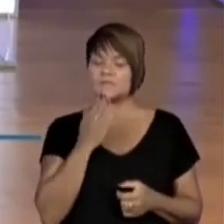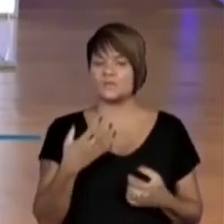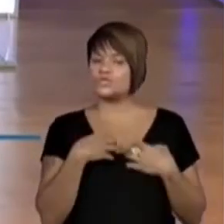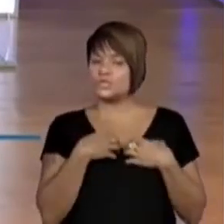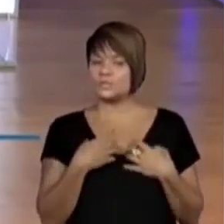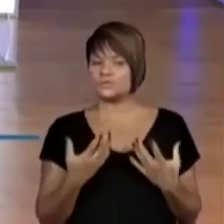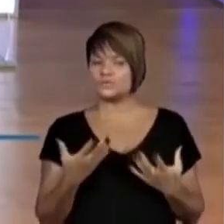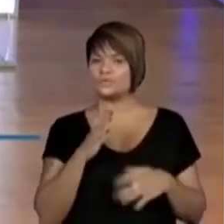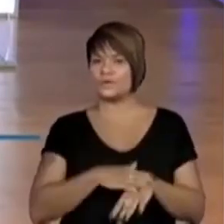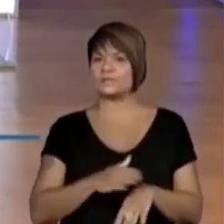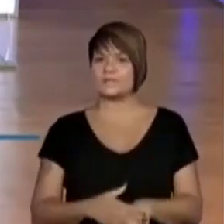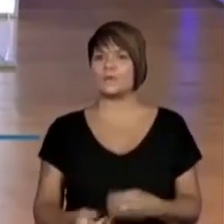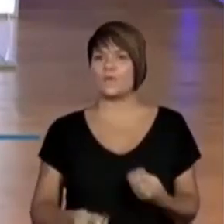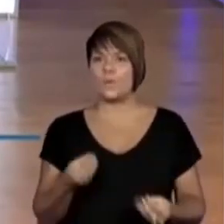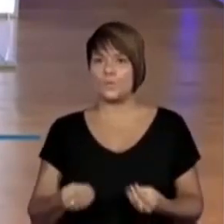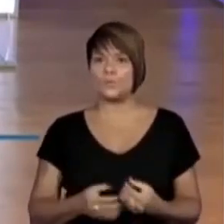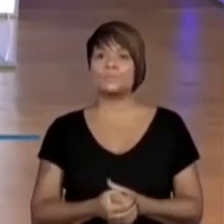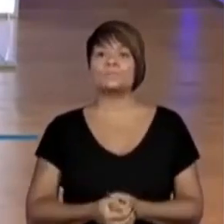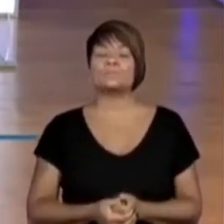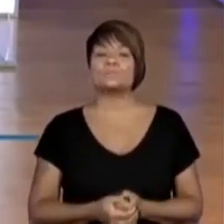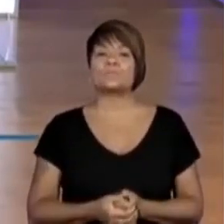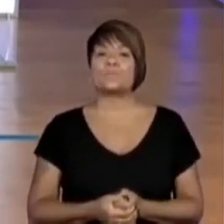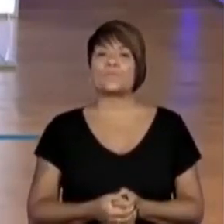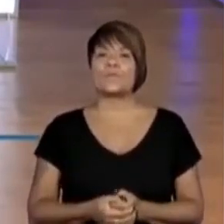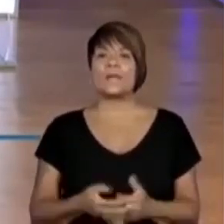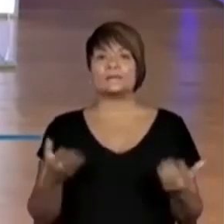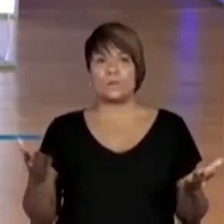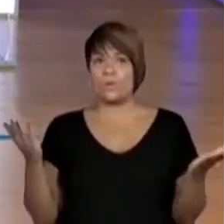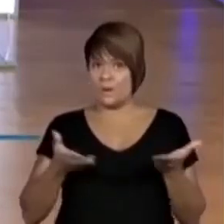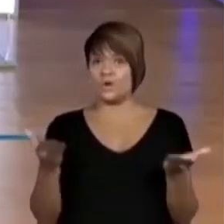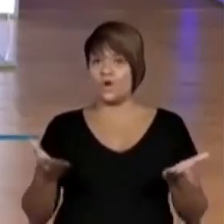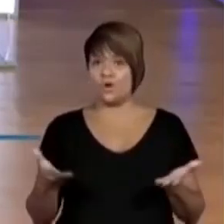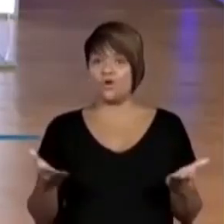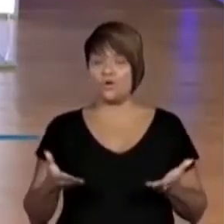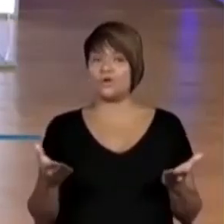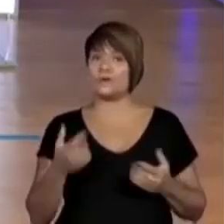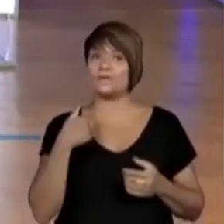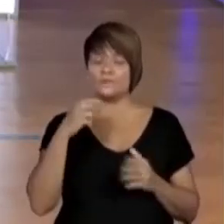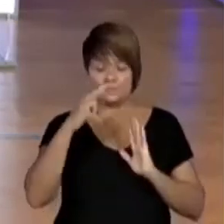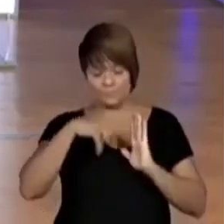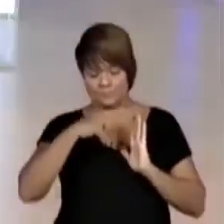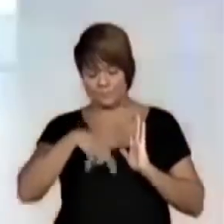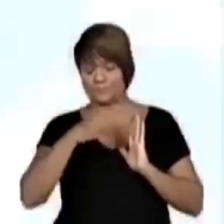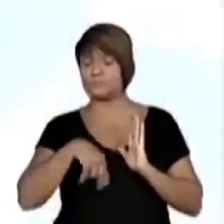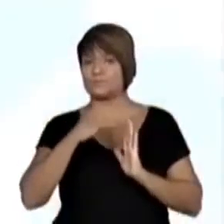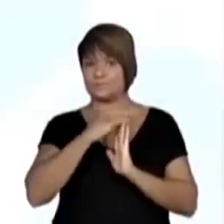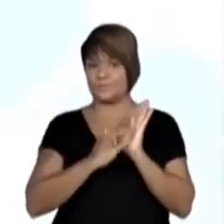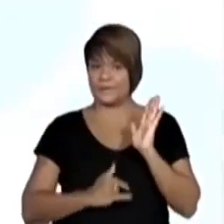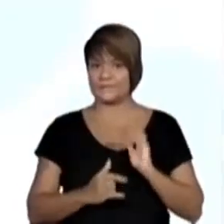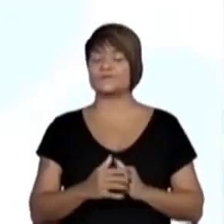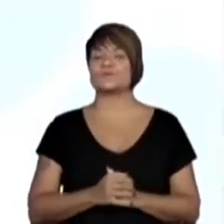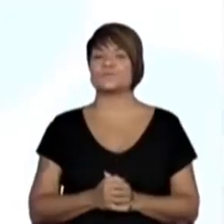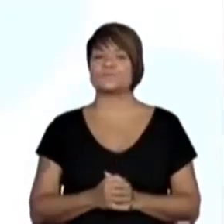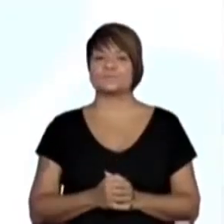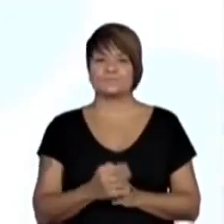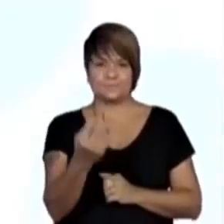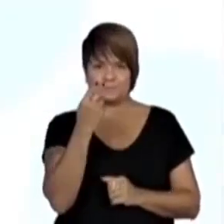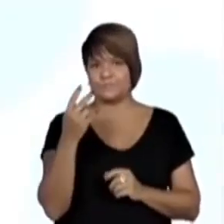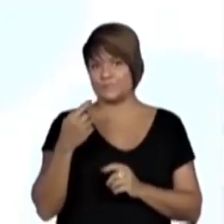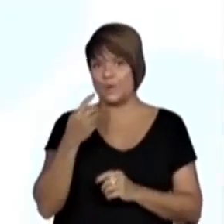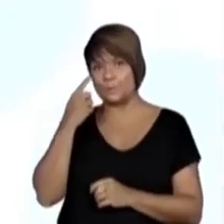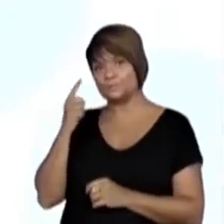os estudantes lembraram todas as partes. Agora vamos realizar a leitura desse texto. Então, acompanhe aí, gente, na